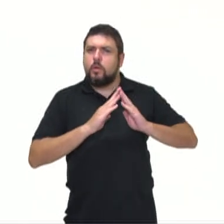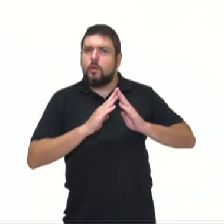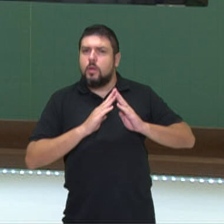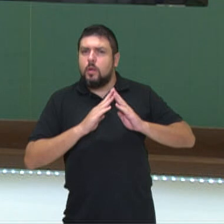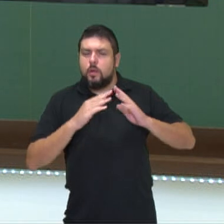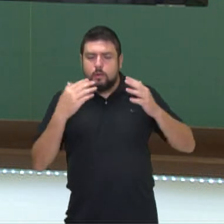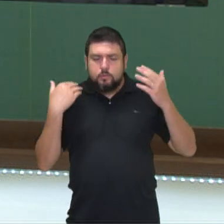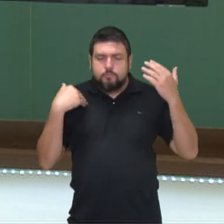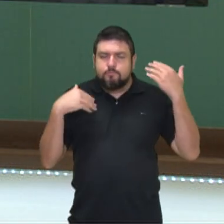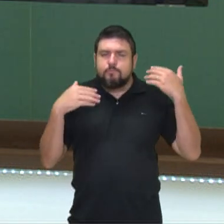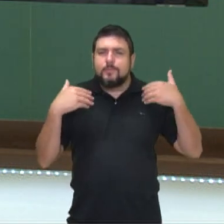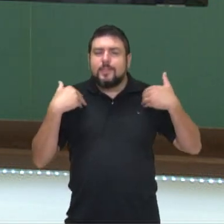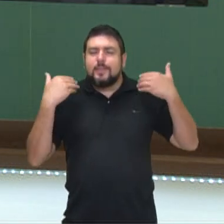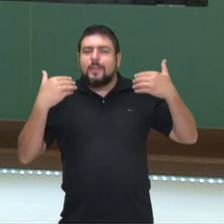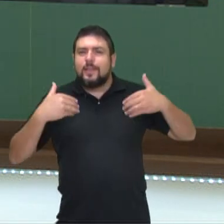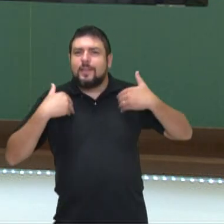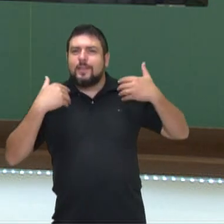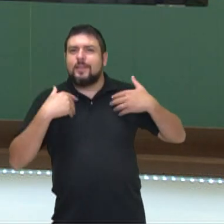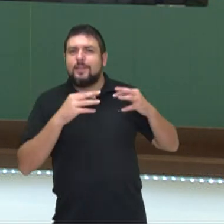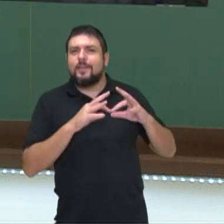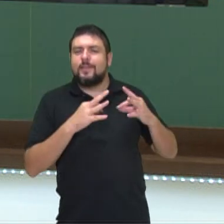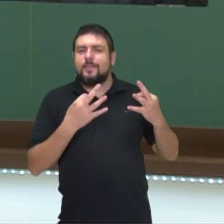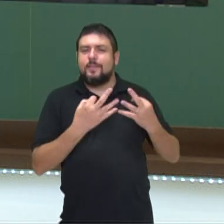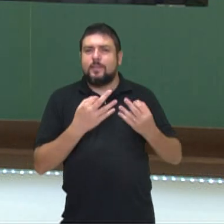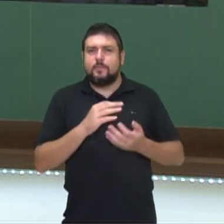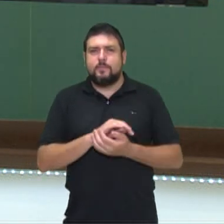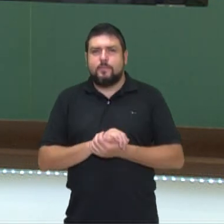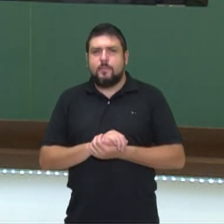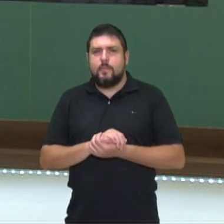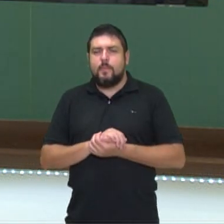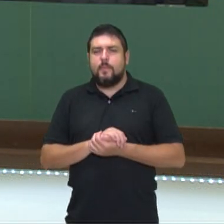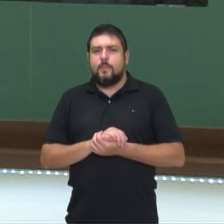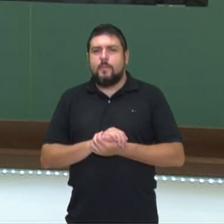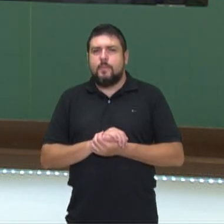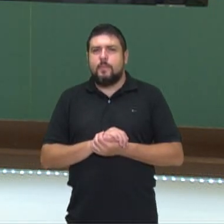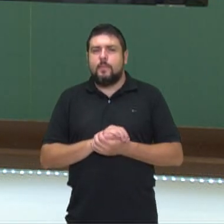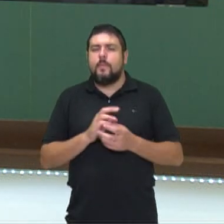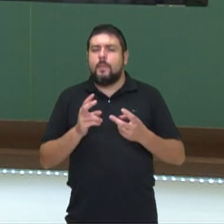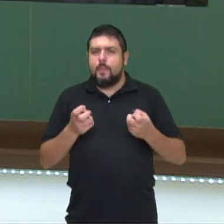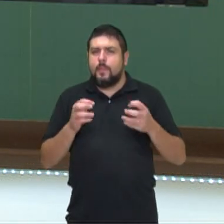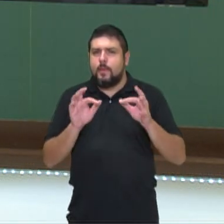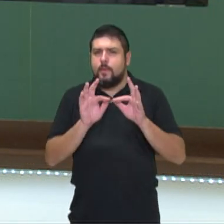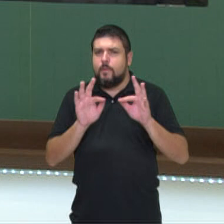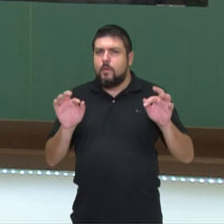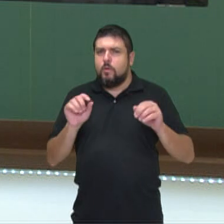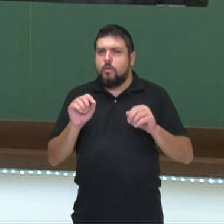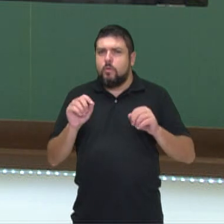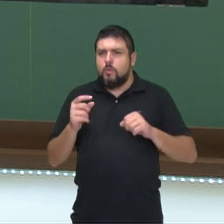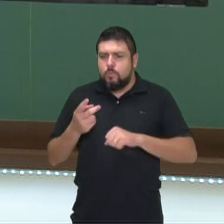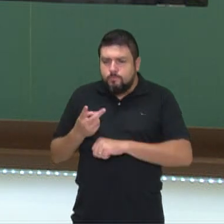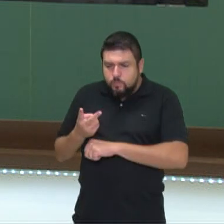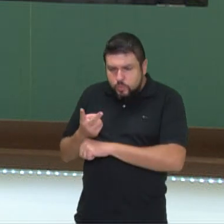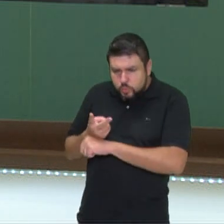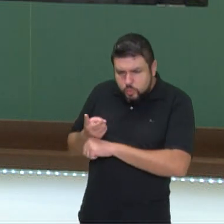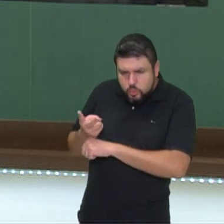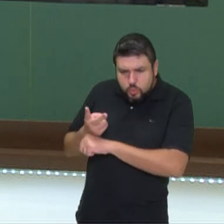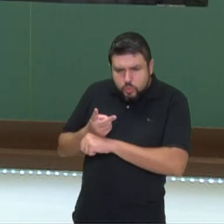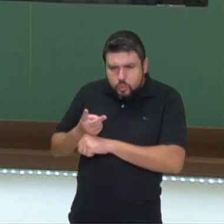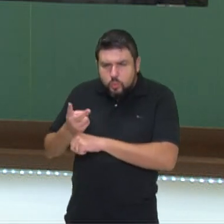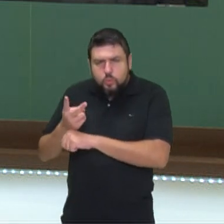as alegrias da família. Então temos aqui duas frases que falam sobre a busca de algo e, no fim,